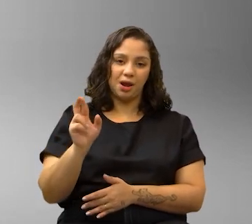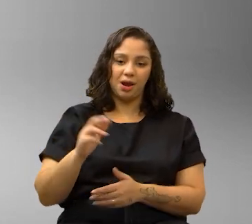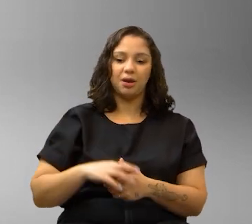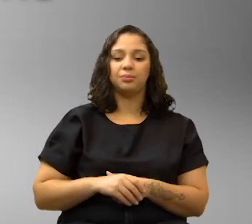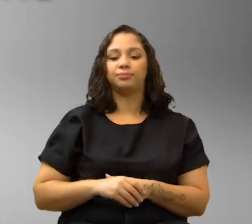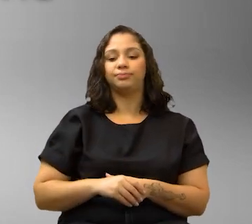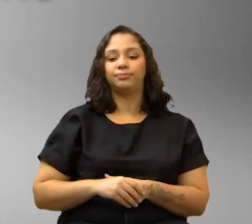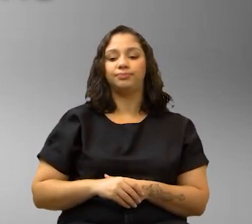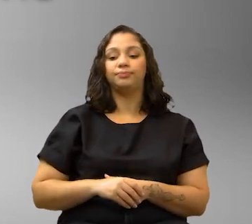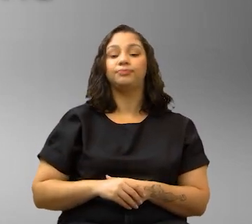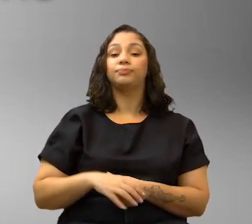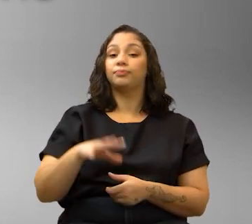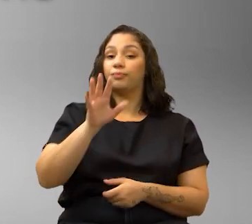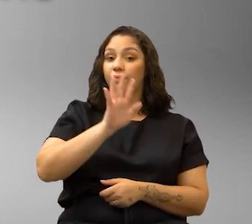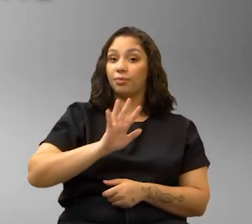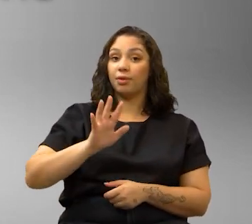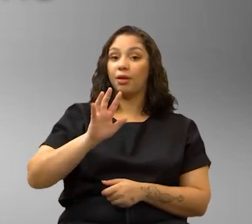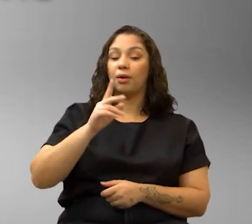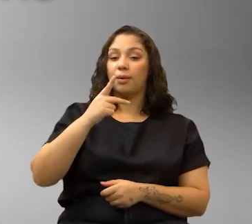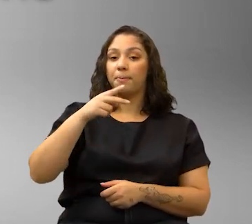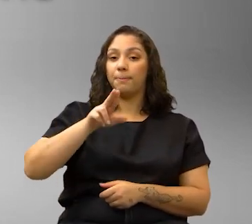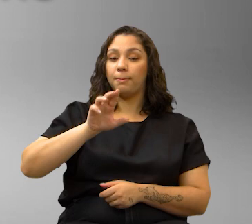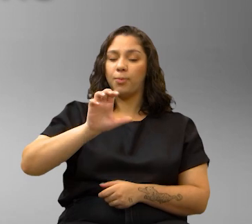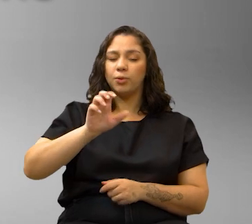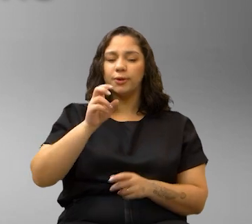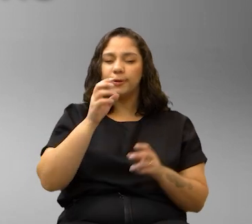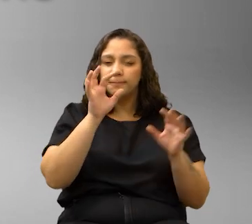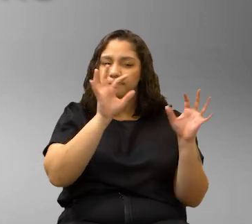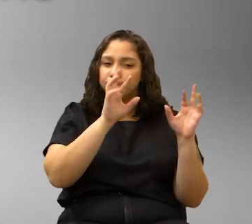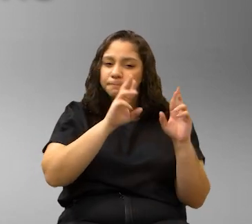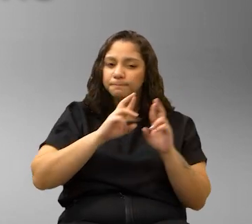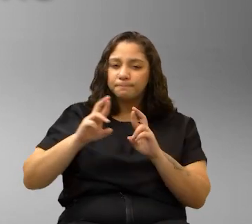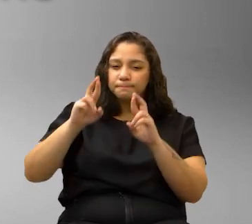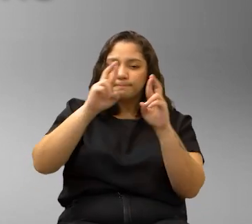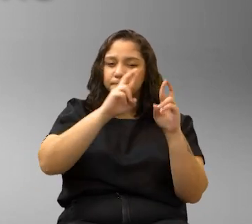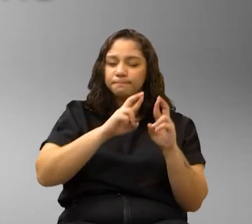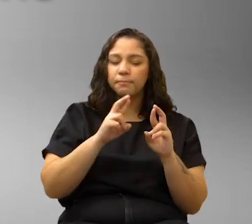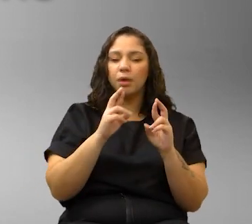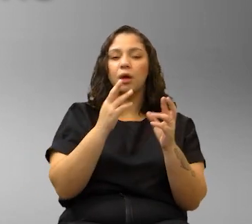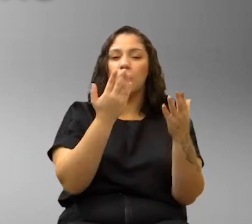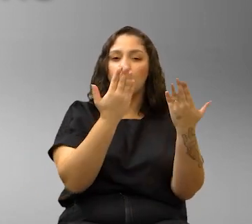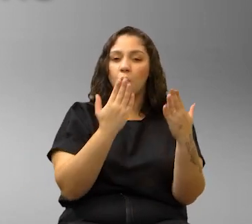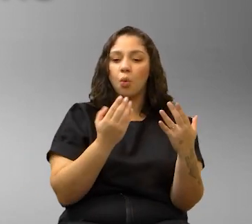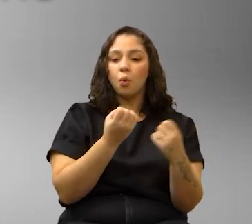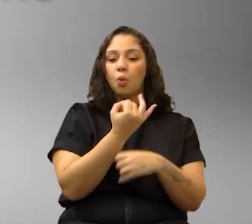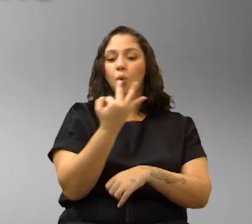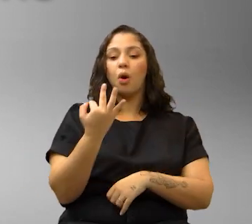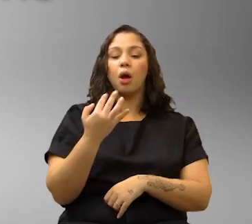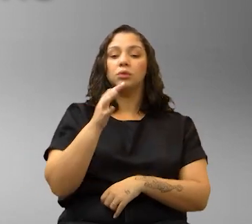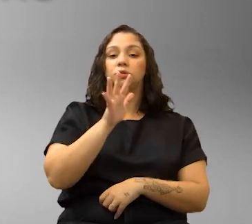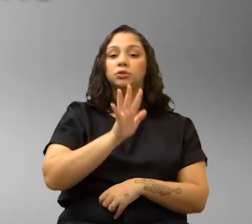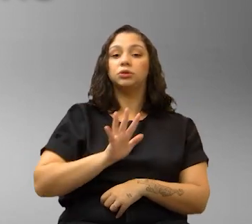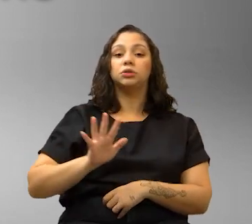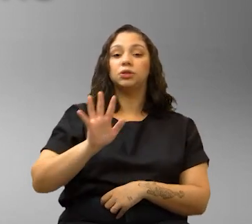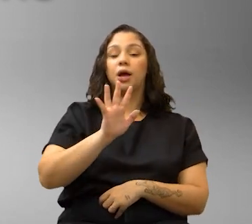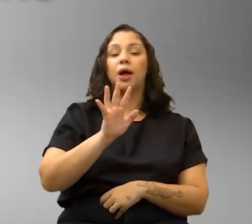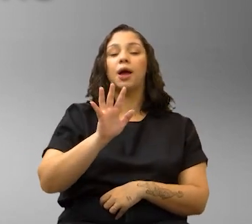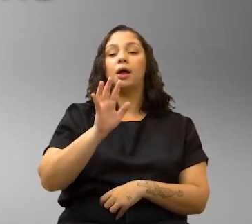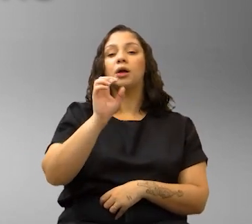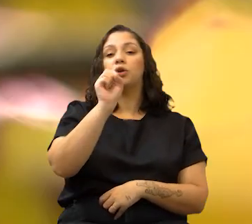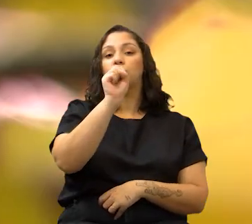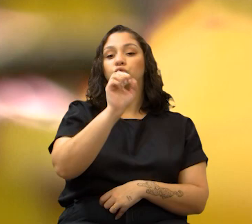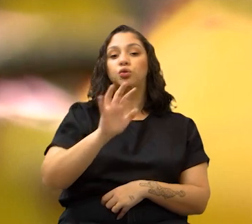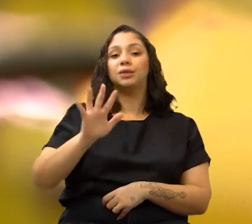2.159,77. O Observatório PUC analisou as quantidades previstas nas avaliações da região sudeste do